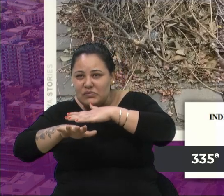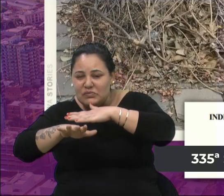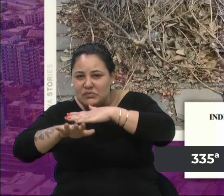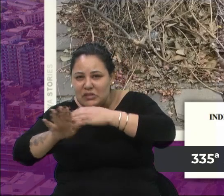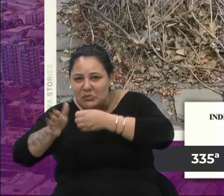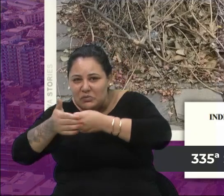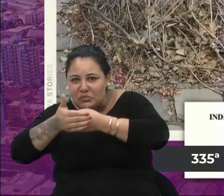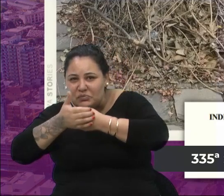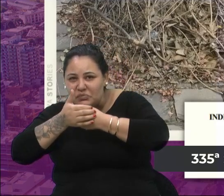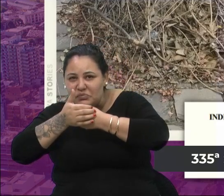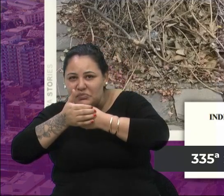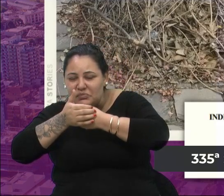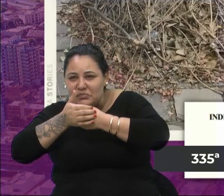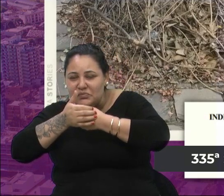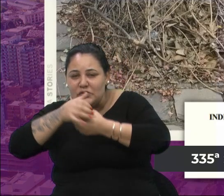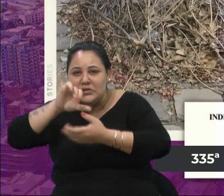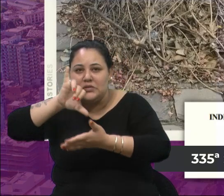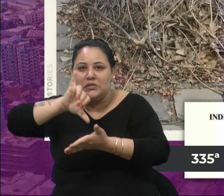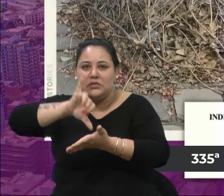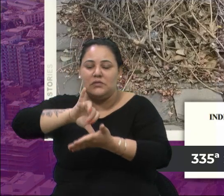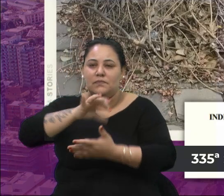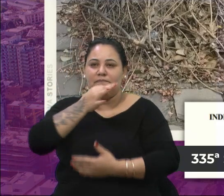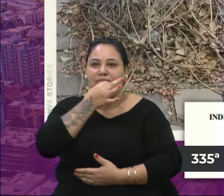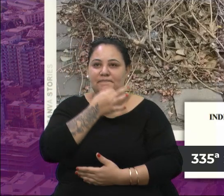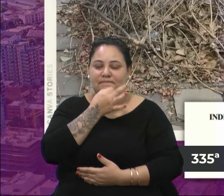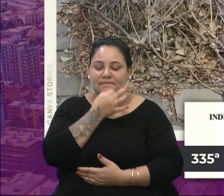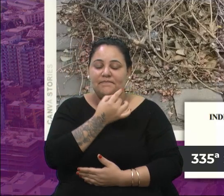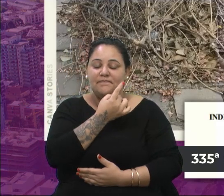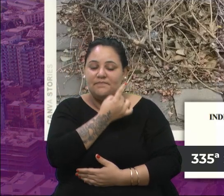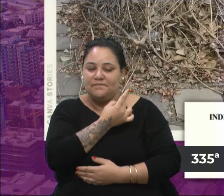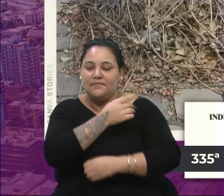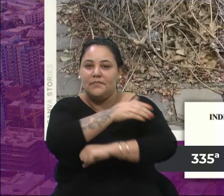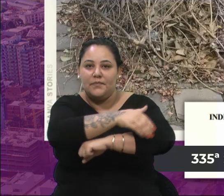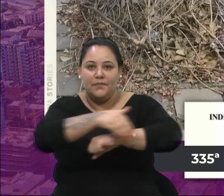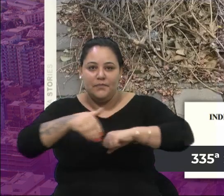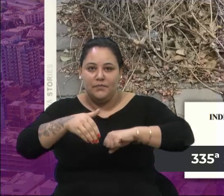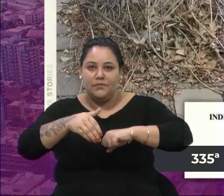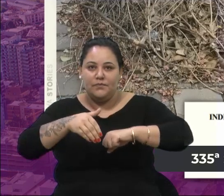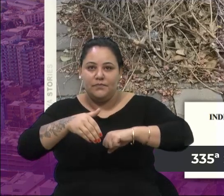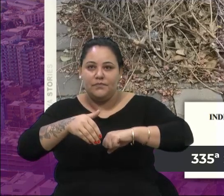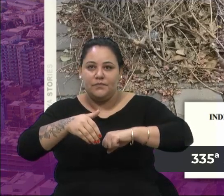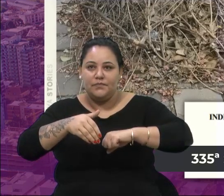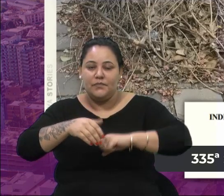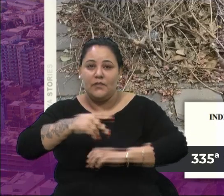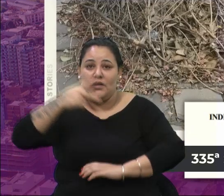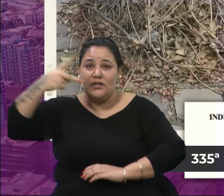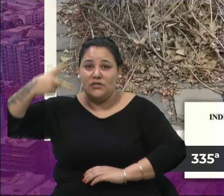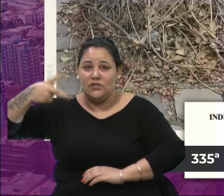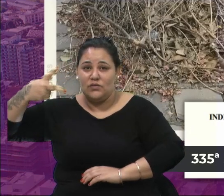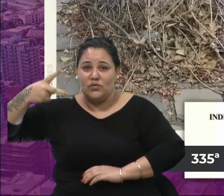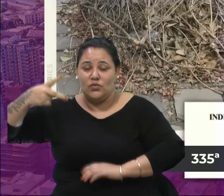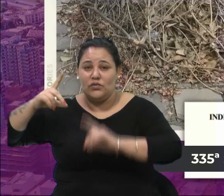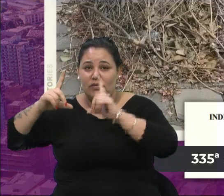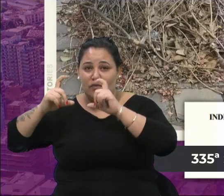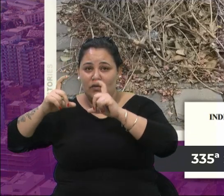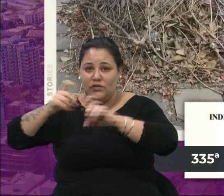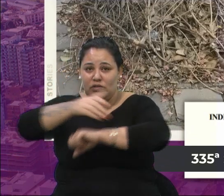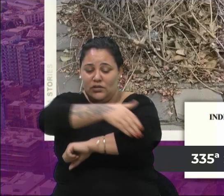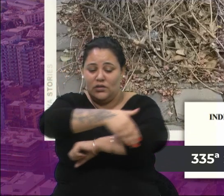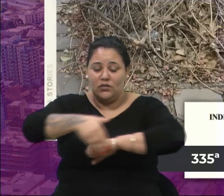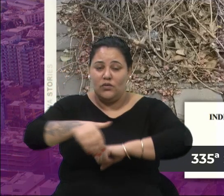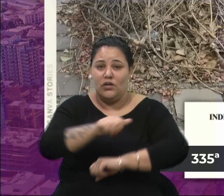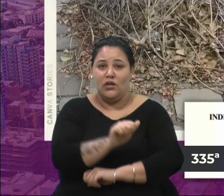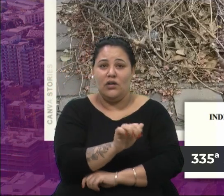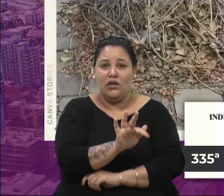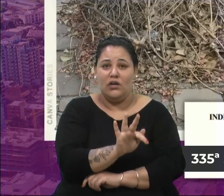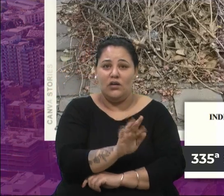de Caxias, né? Esta rua, essa segunda foto, é na rua Alfredo Chaves